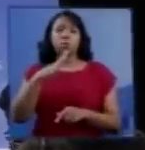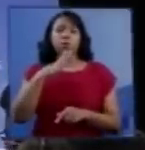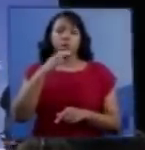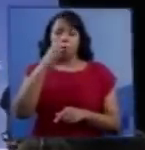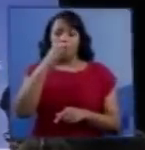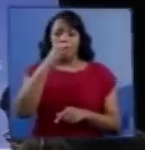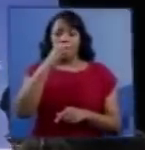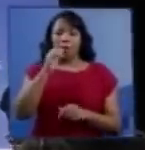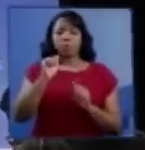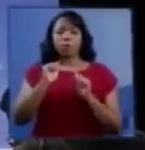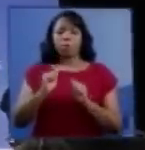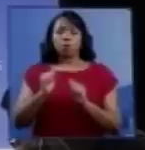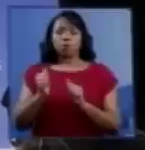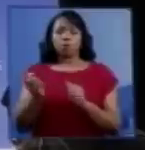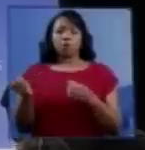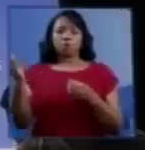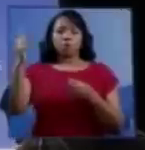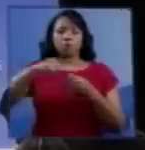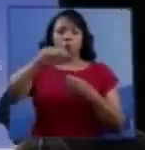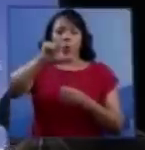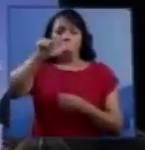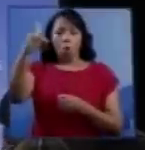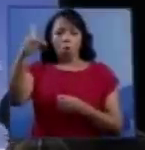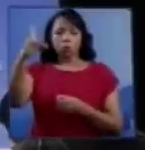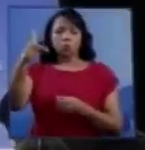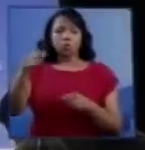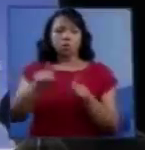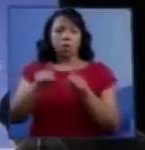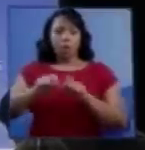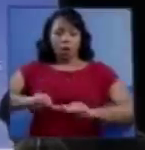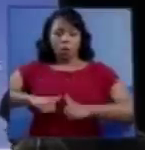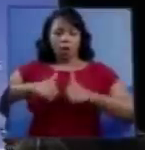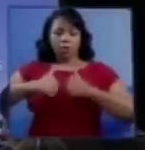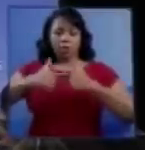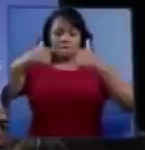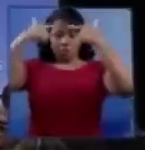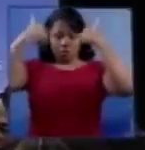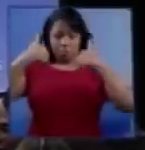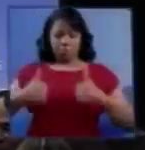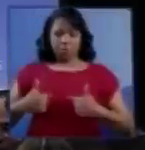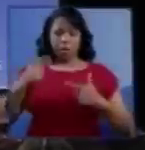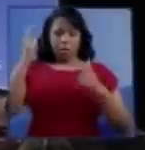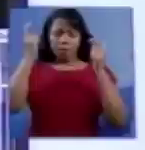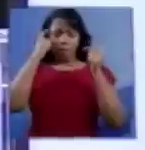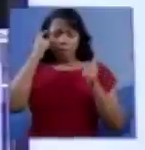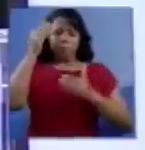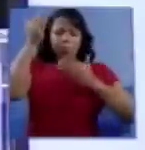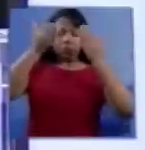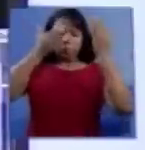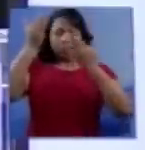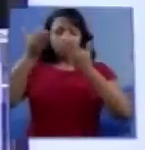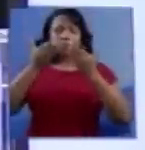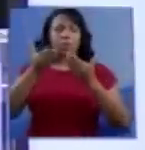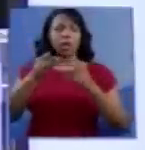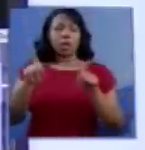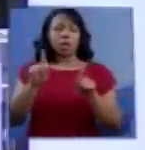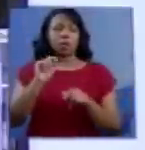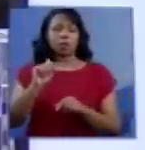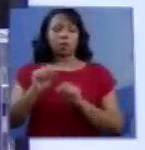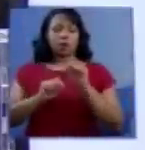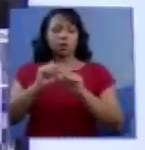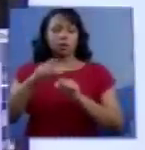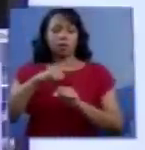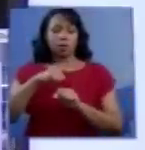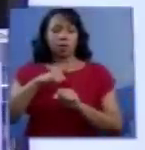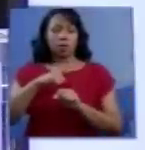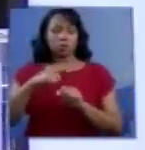pode vir de outros em ordem à qualidades físicas psíquicas as quais possua ou